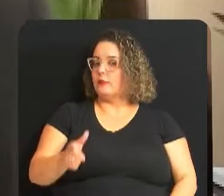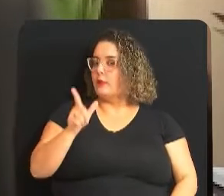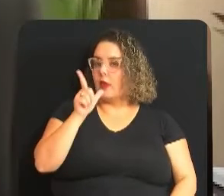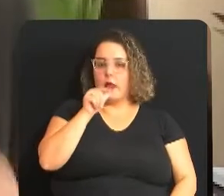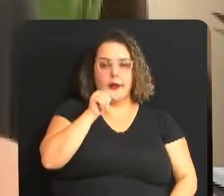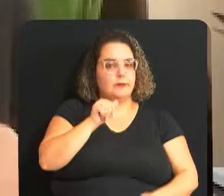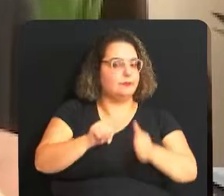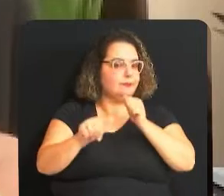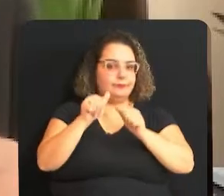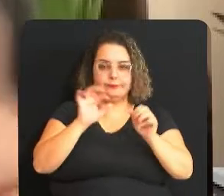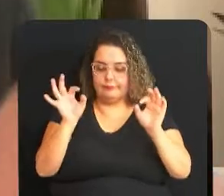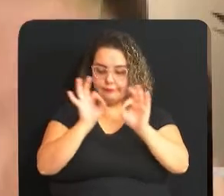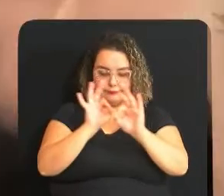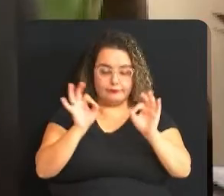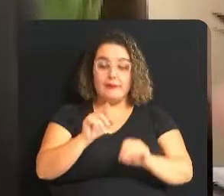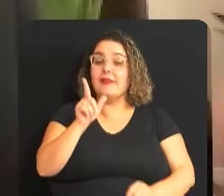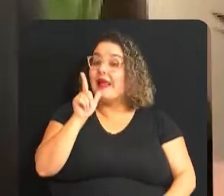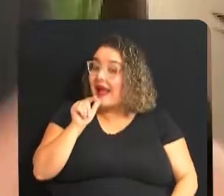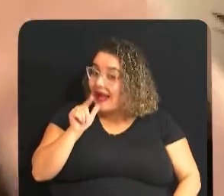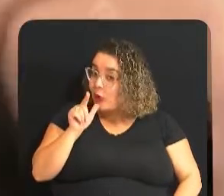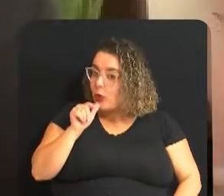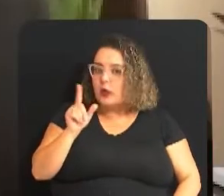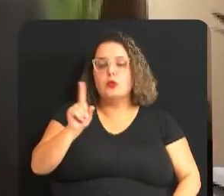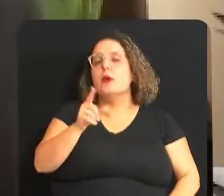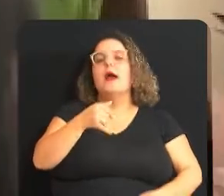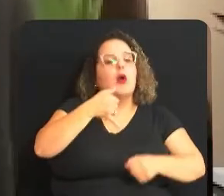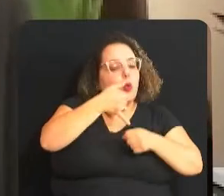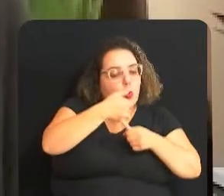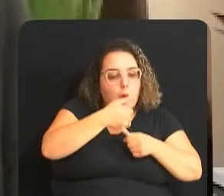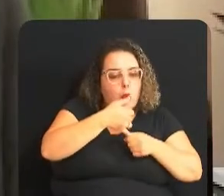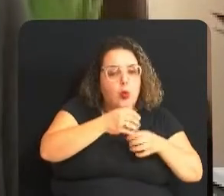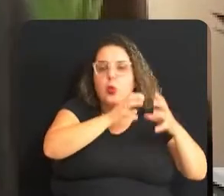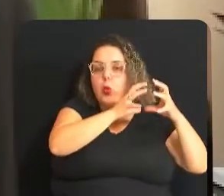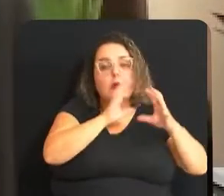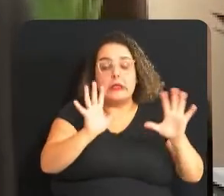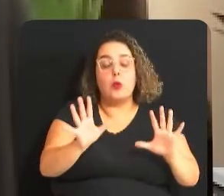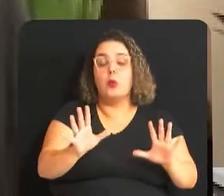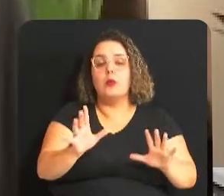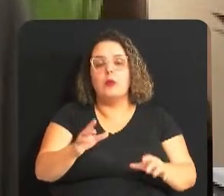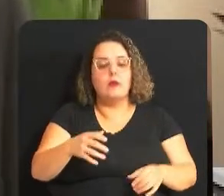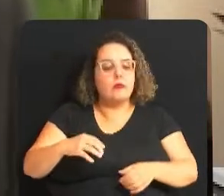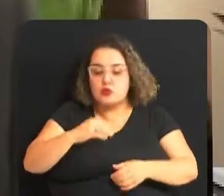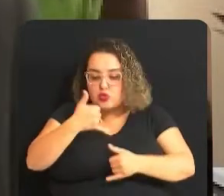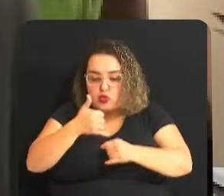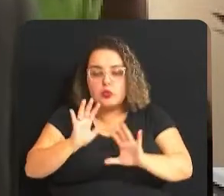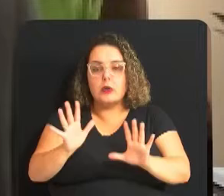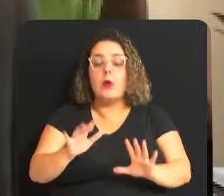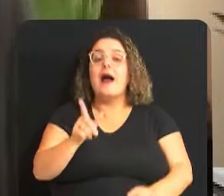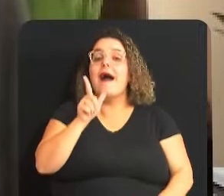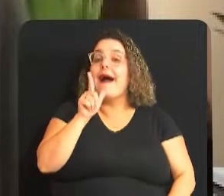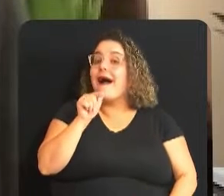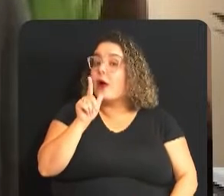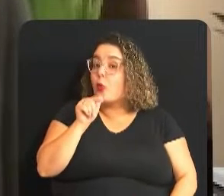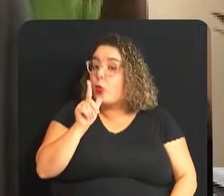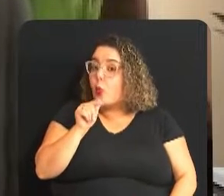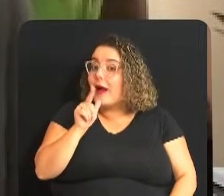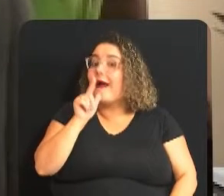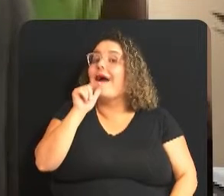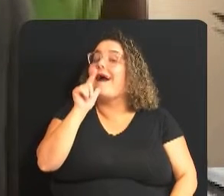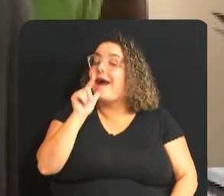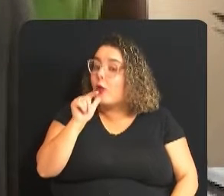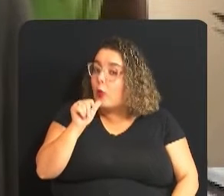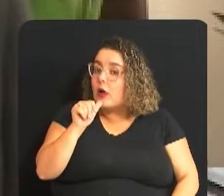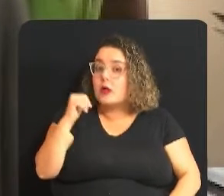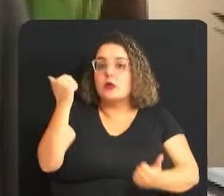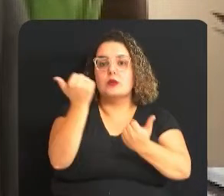água, não é água de coco, suco de fruta, água. Nosso organismo precisa de água. E muitas pessoas substituem água